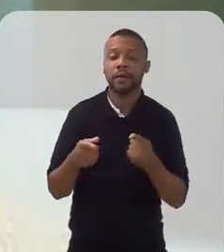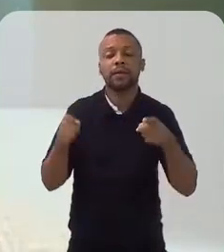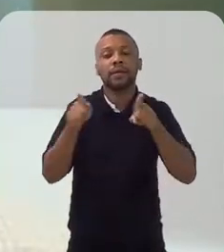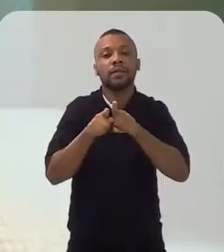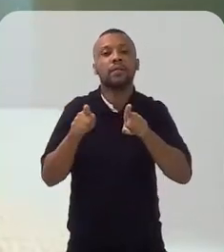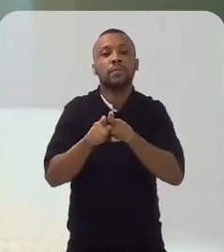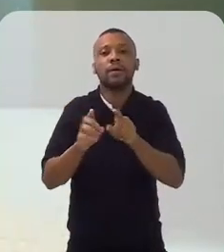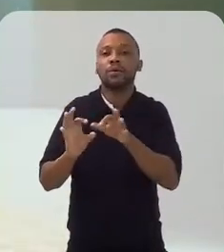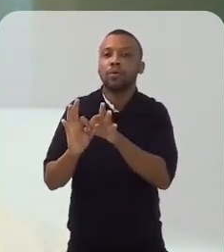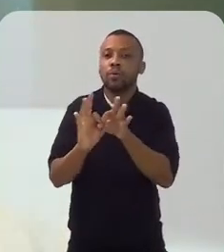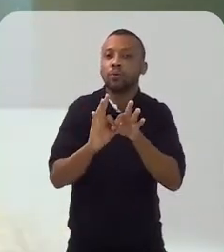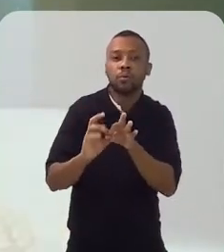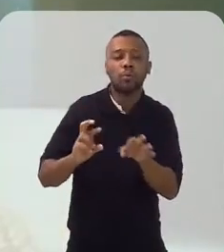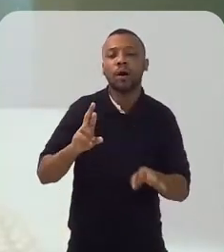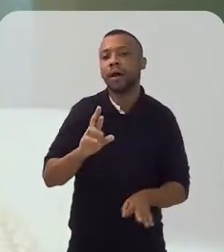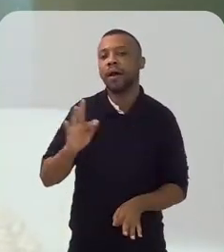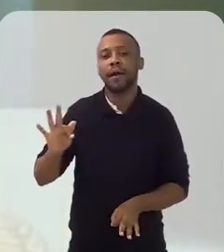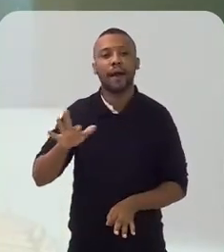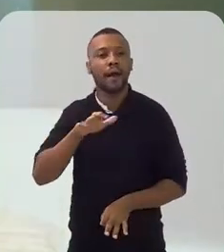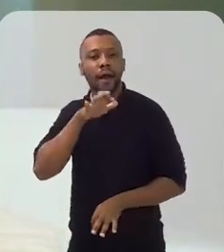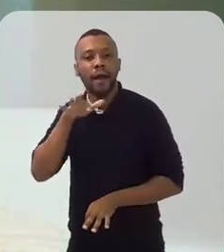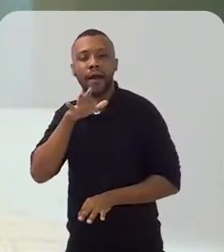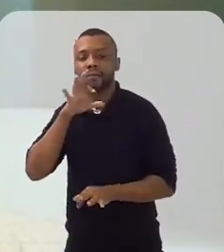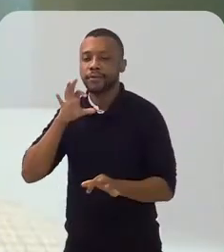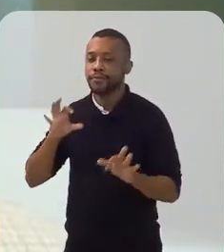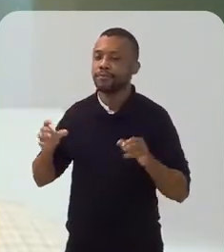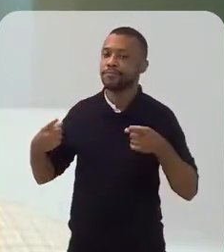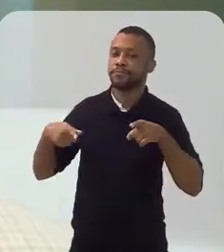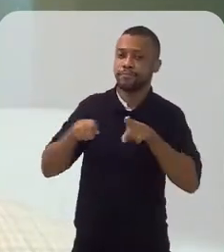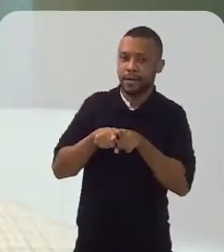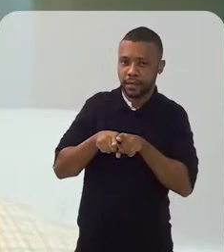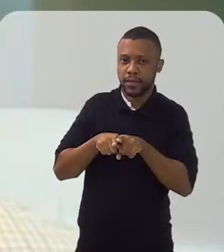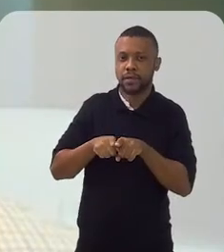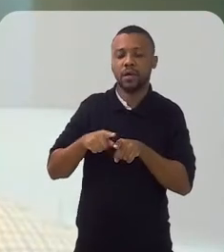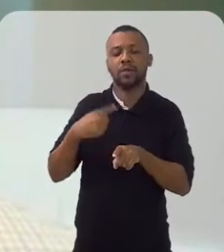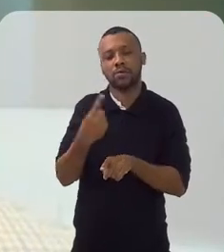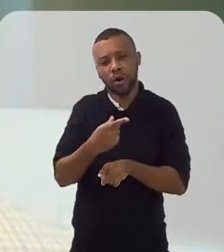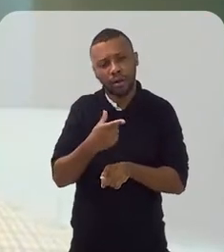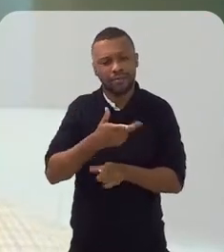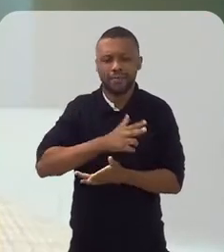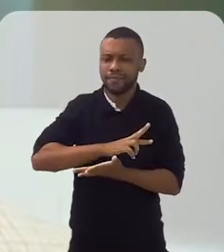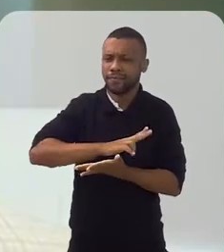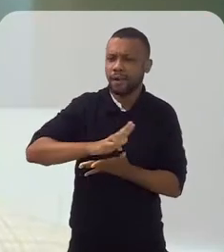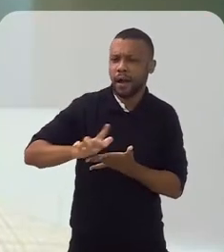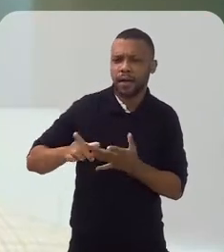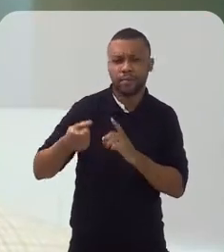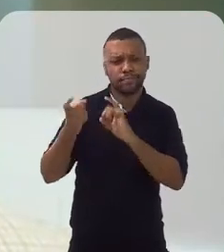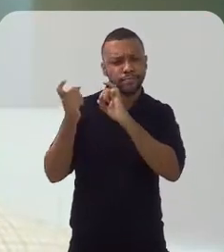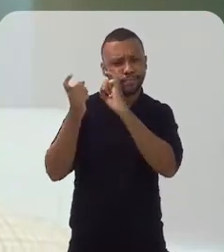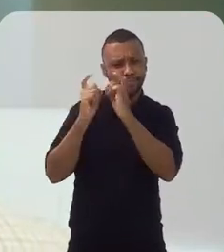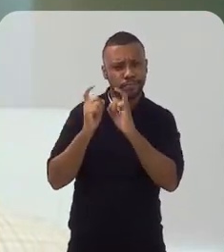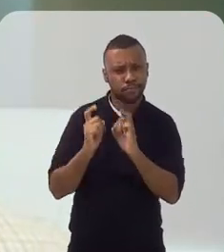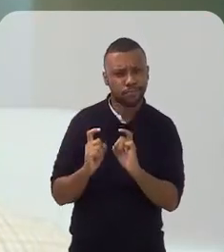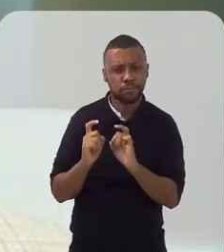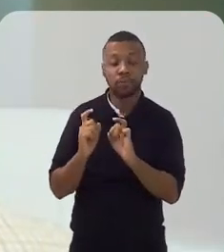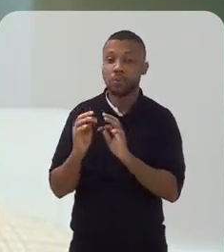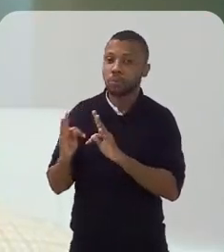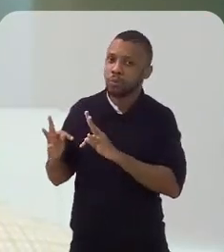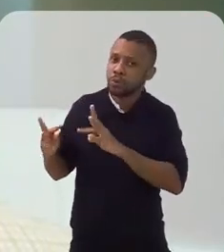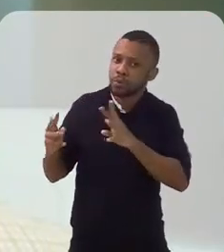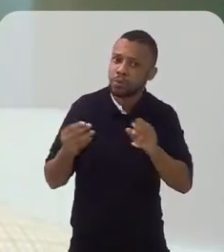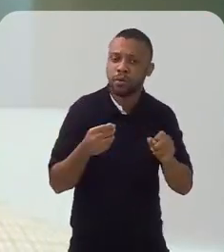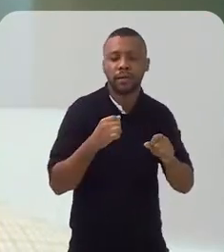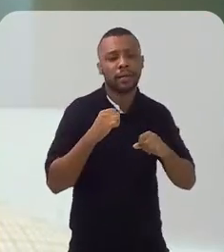em conjunto, de mãos dadas com a Receita Federal, nós fizemos várias reuniões com todas as